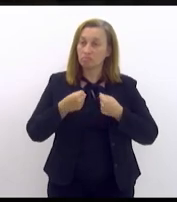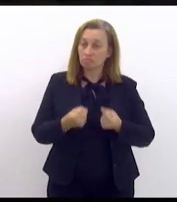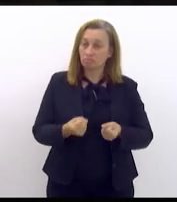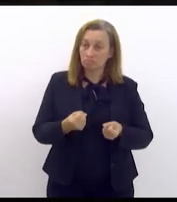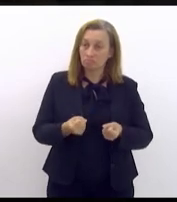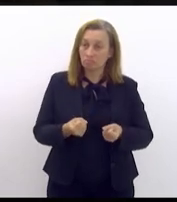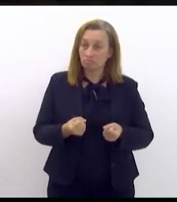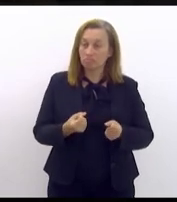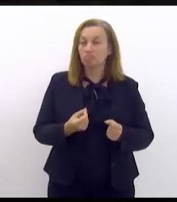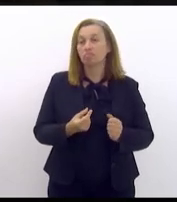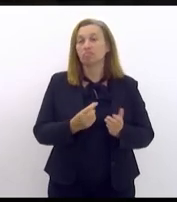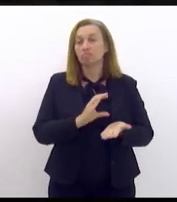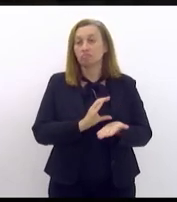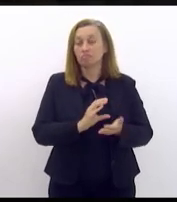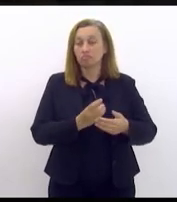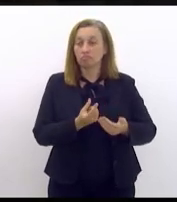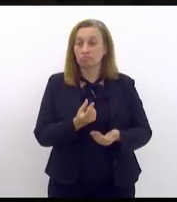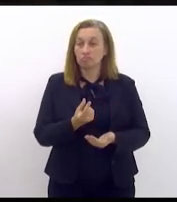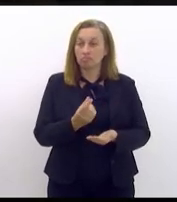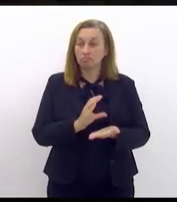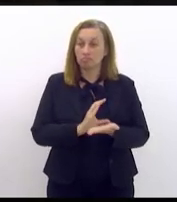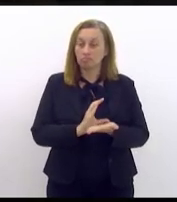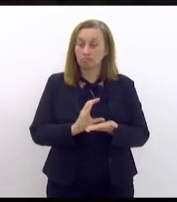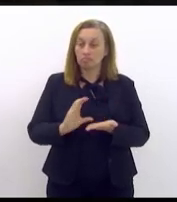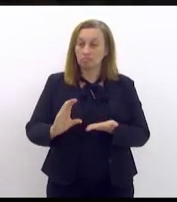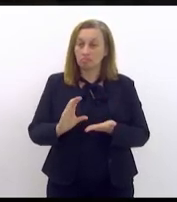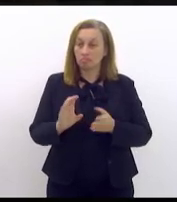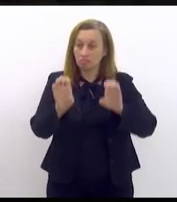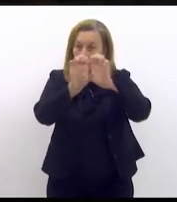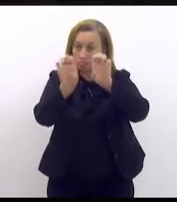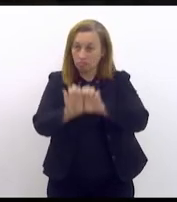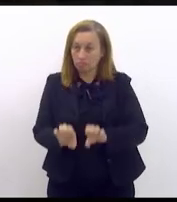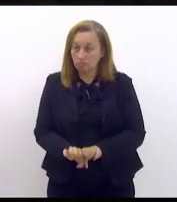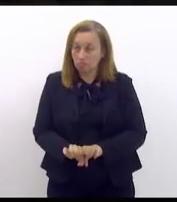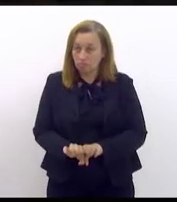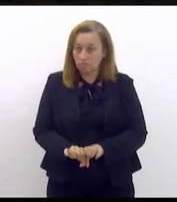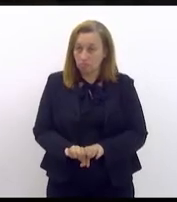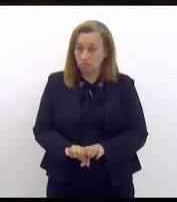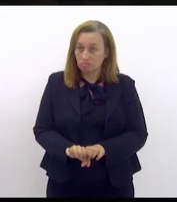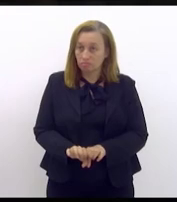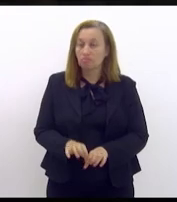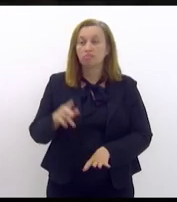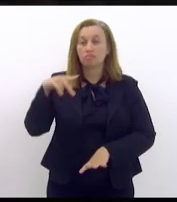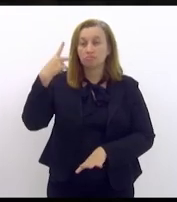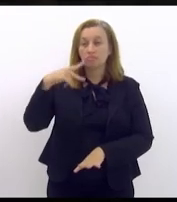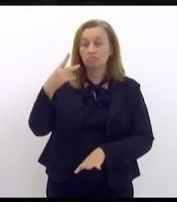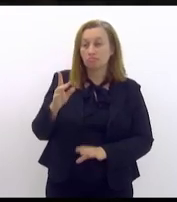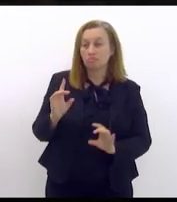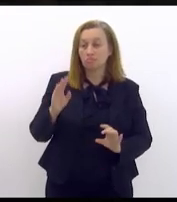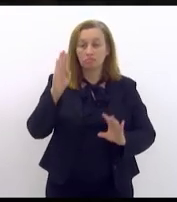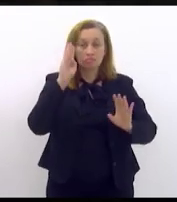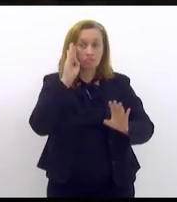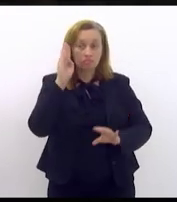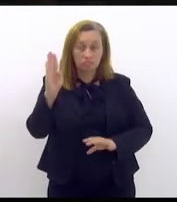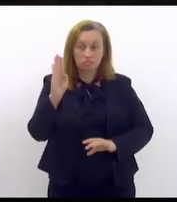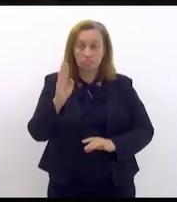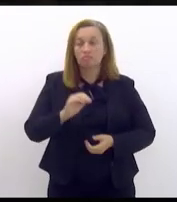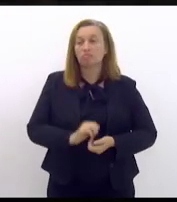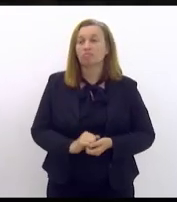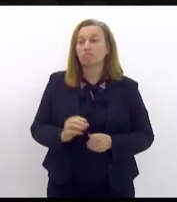empenhar o recurso público na estruturação e no robustecimento de políticas essenciais para segmentos mais vulneráveis,